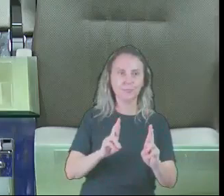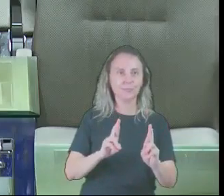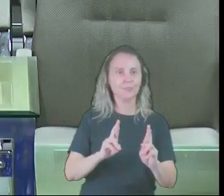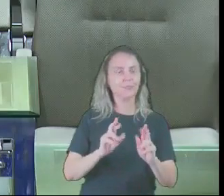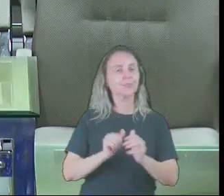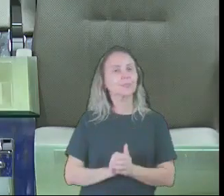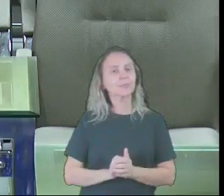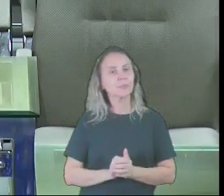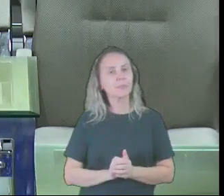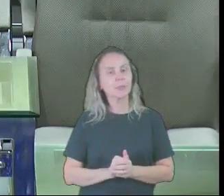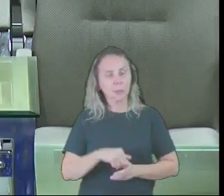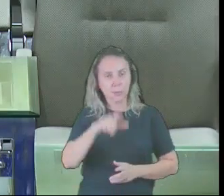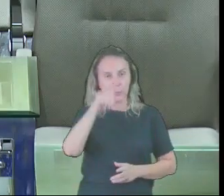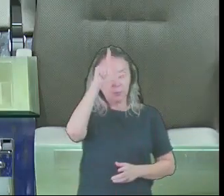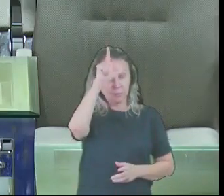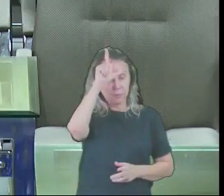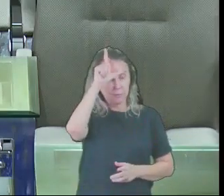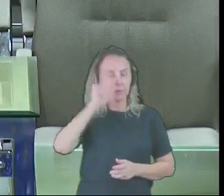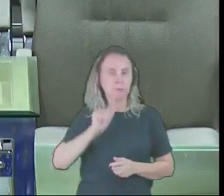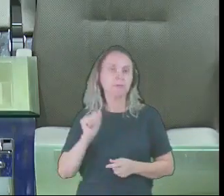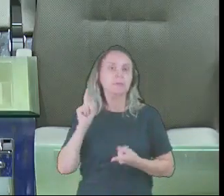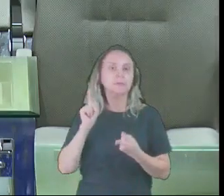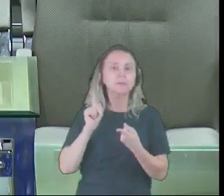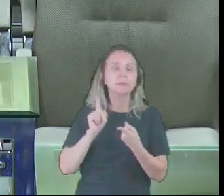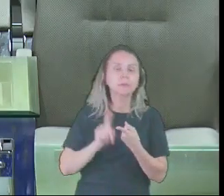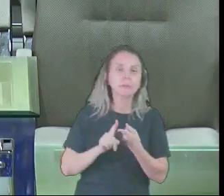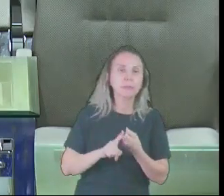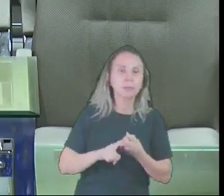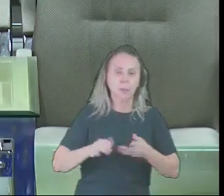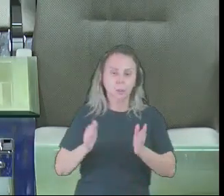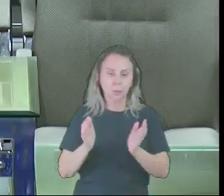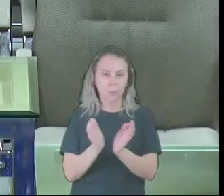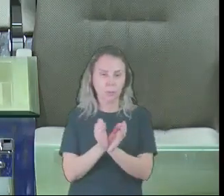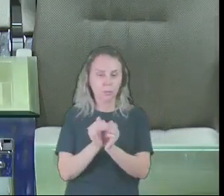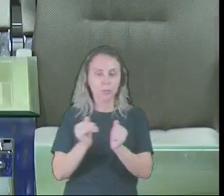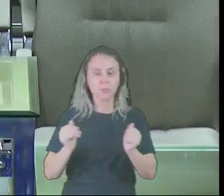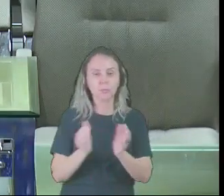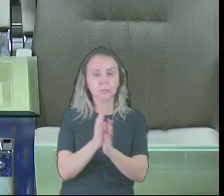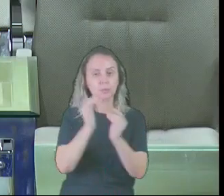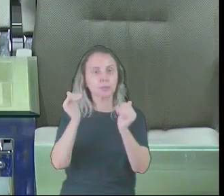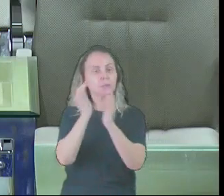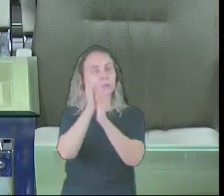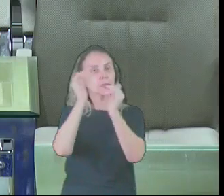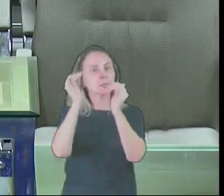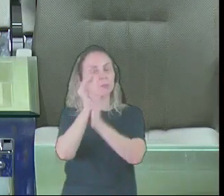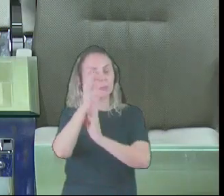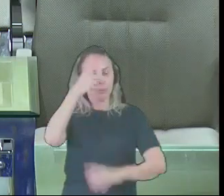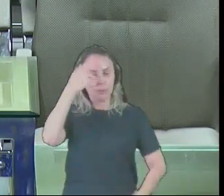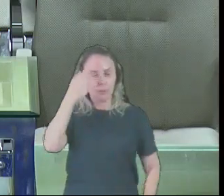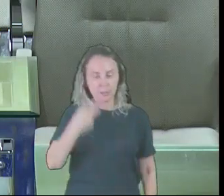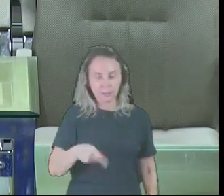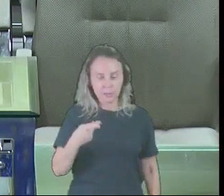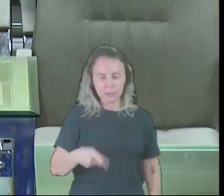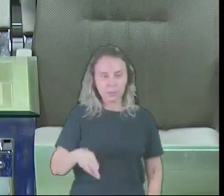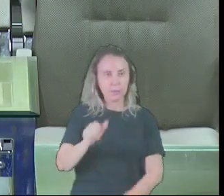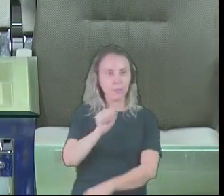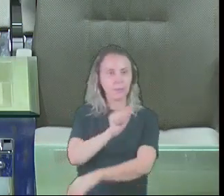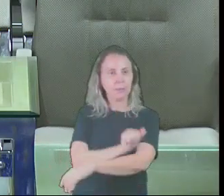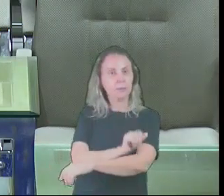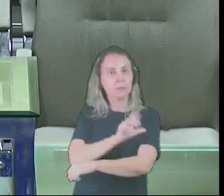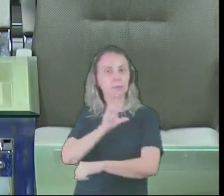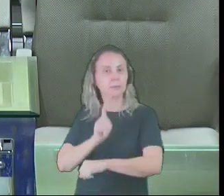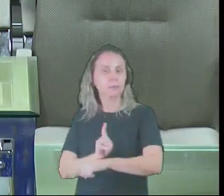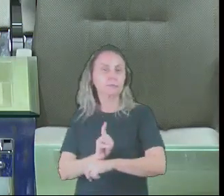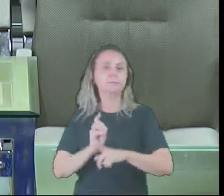membros aqui do nosso departamento de louvor tem que respeitar a pessoa que está na frente do